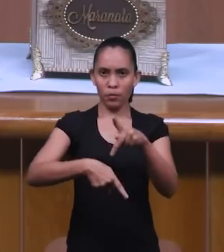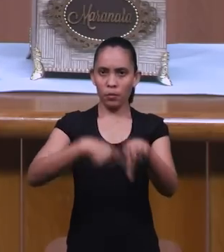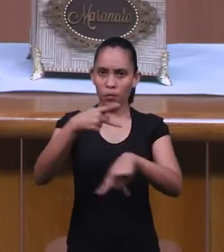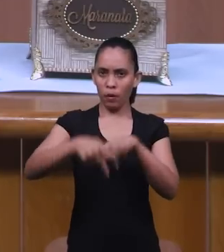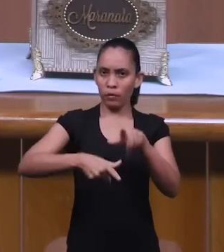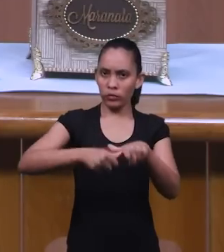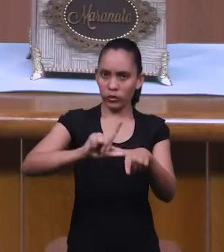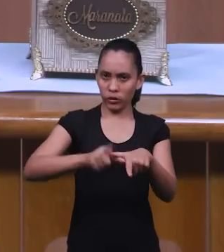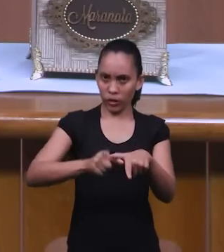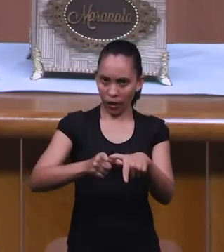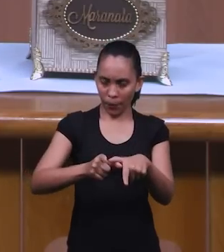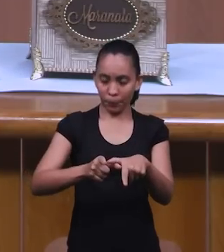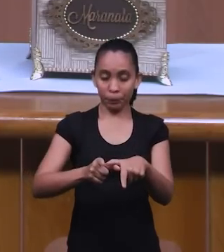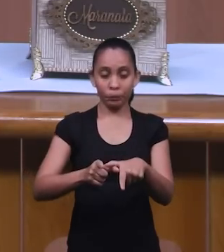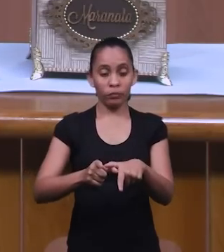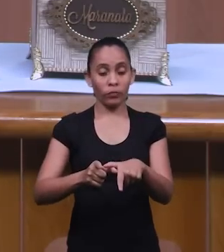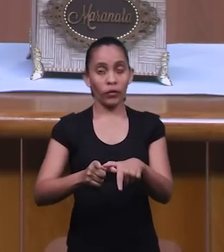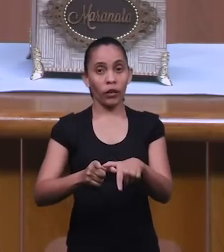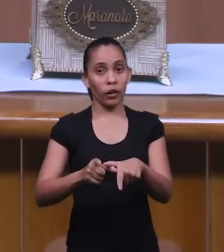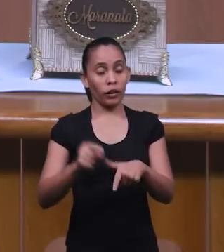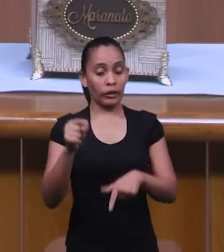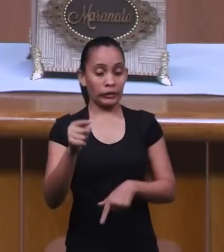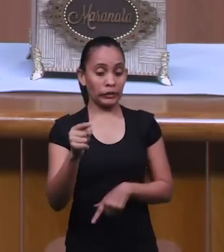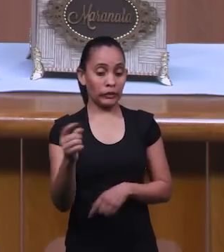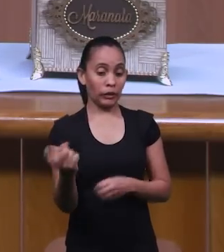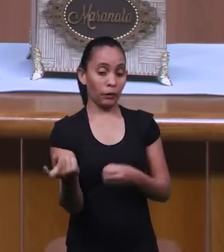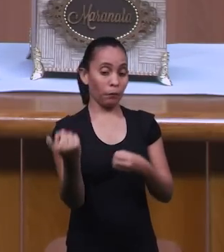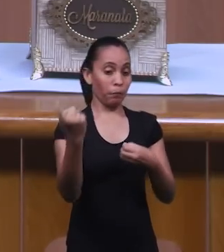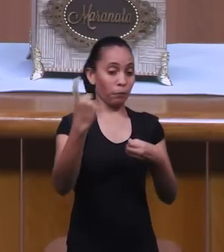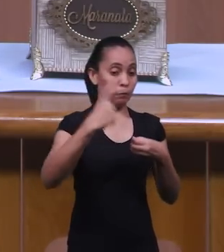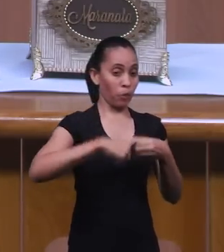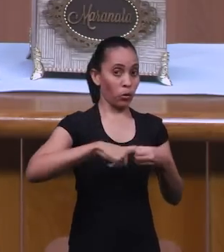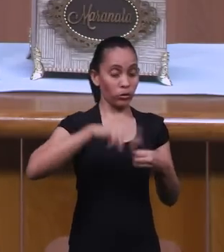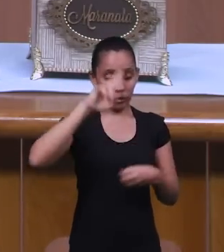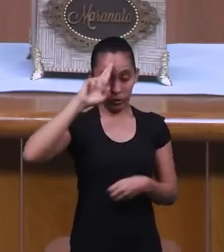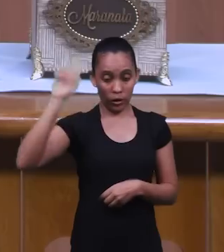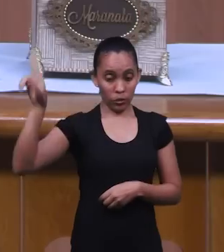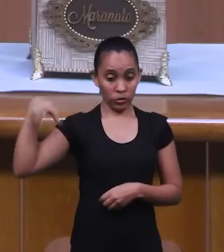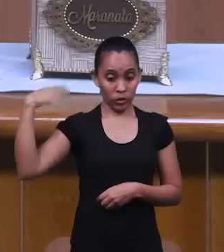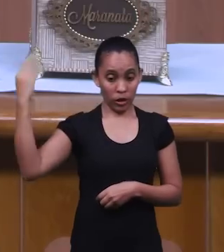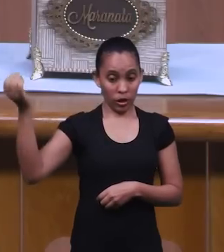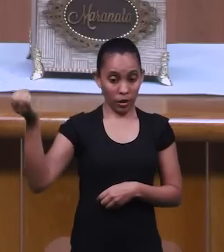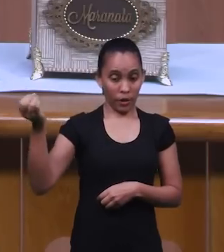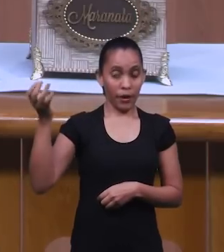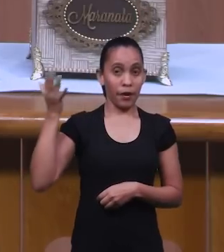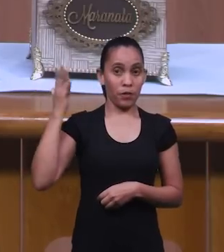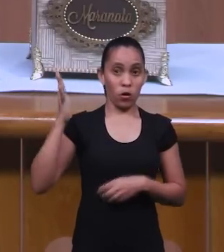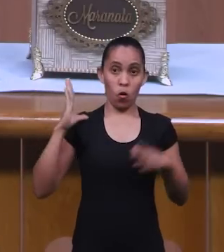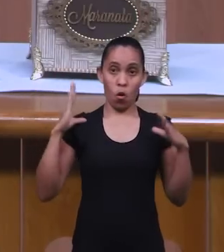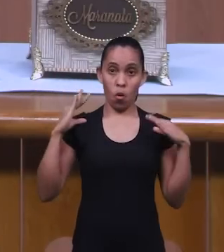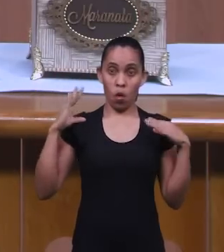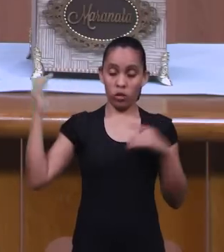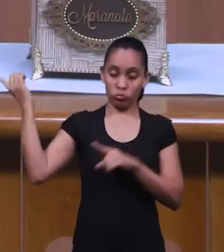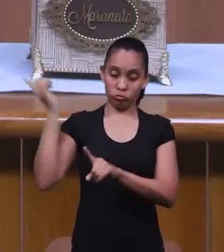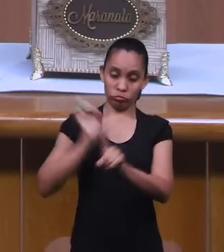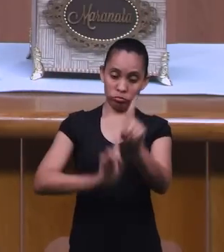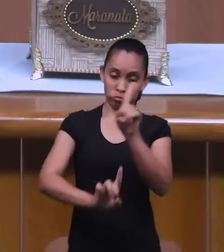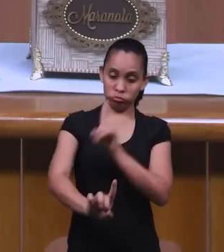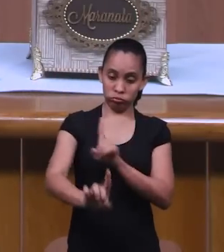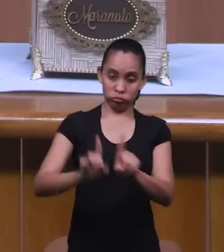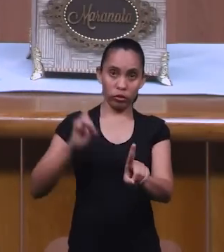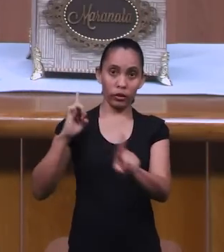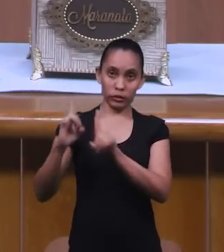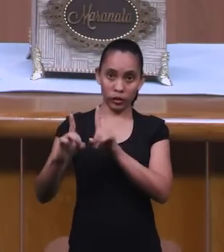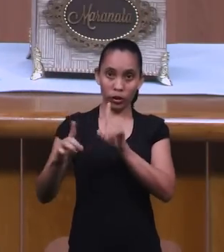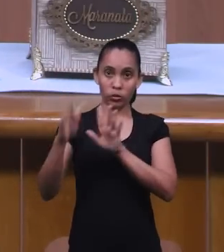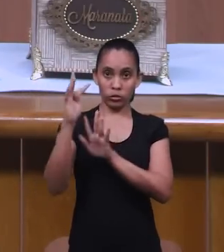primogênito. Quando Jacó dorme em Betel, onde Deus lhe apareceu, os anjos subiam e desciam, não é? O texto